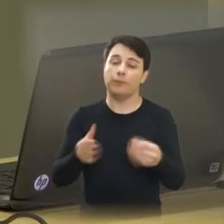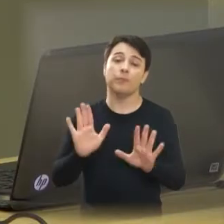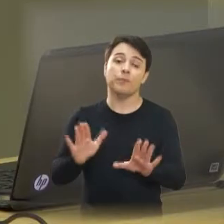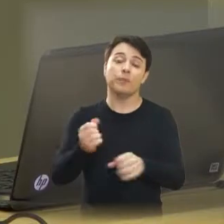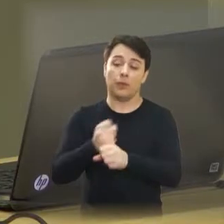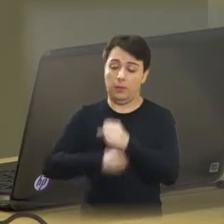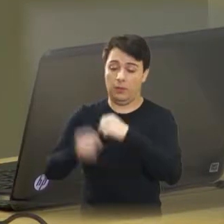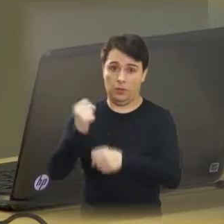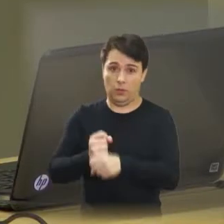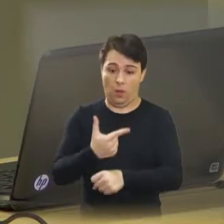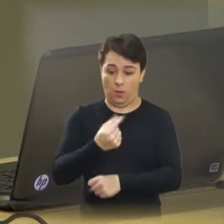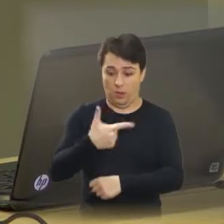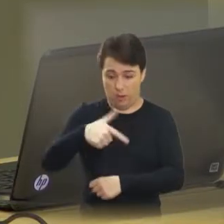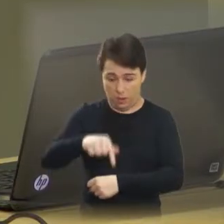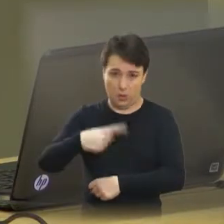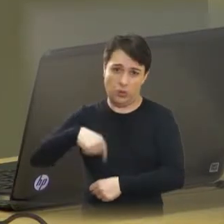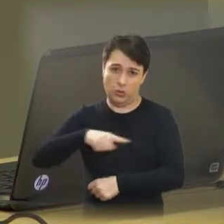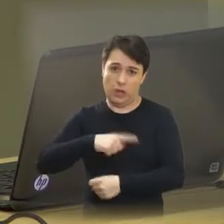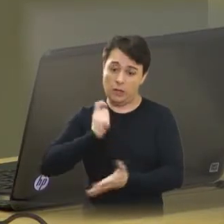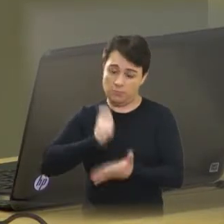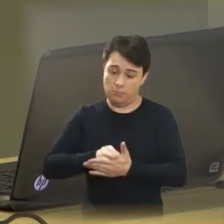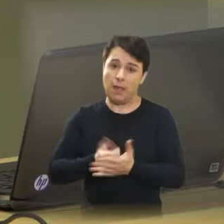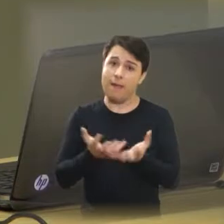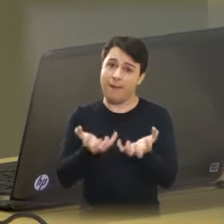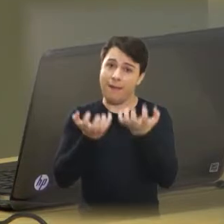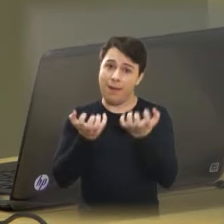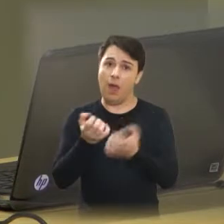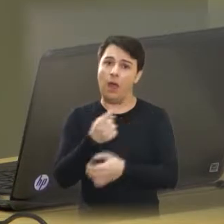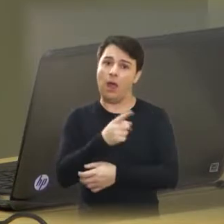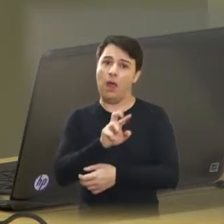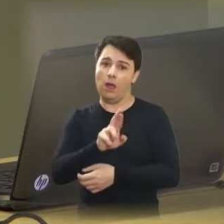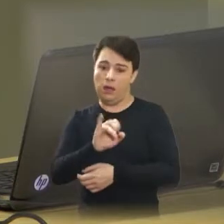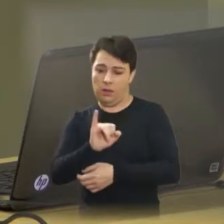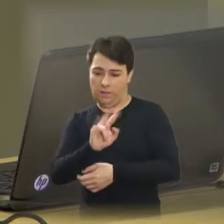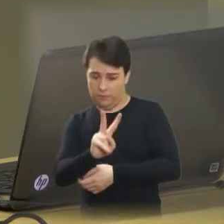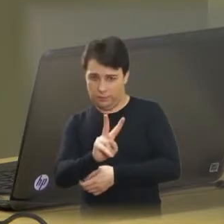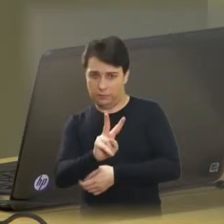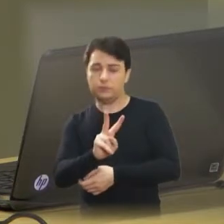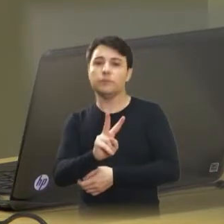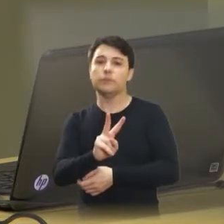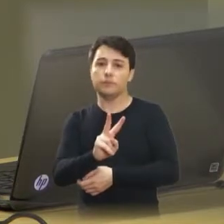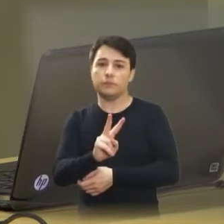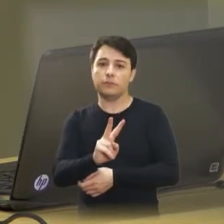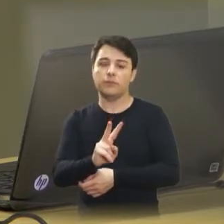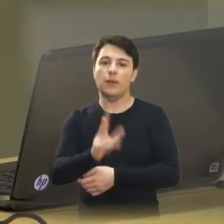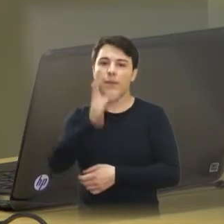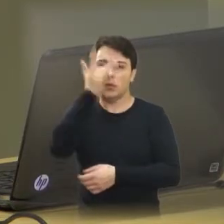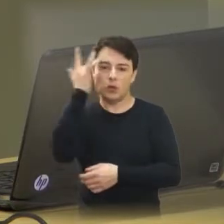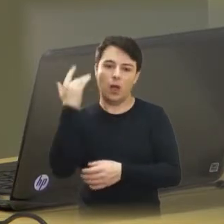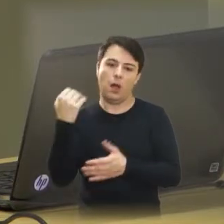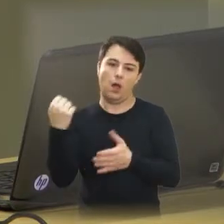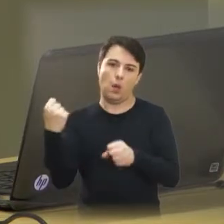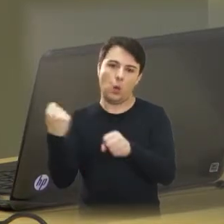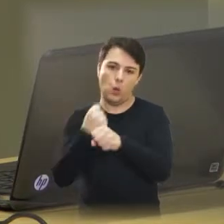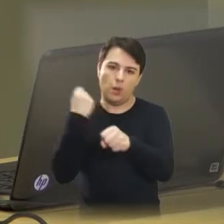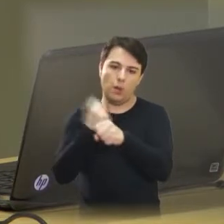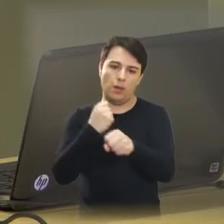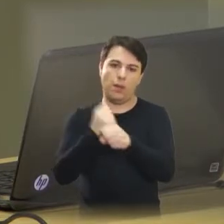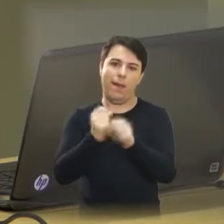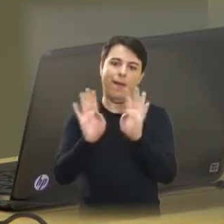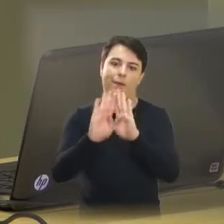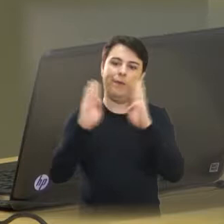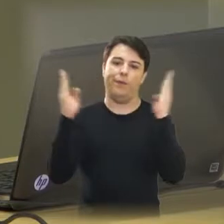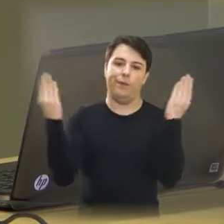a gente tem cobrado esse instrumento urbanístico dos principais impactadores da cidade, que são os empreendimentos